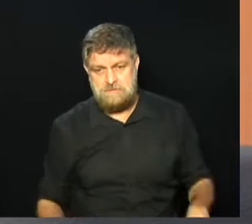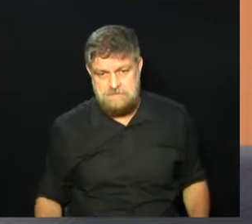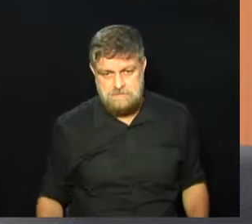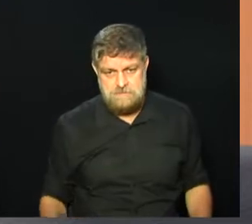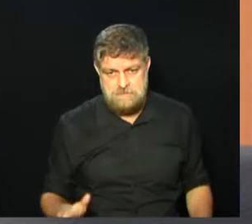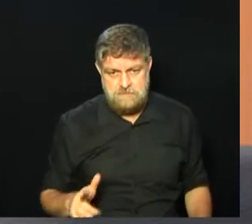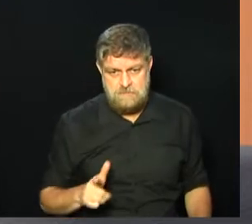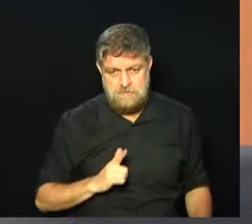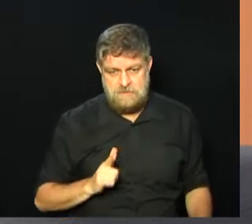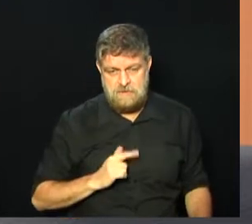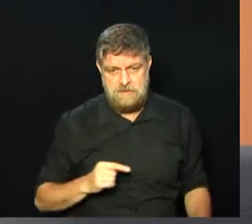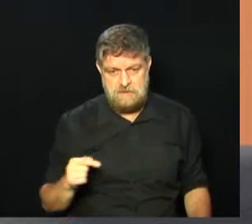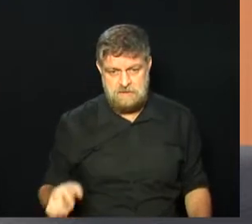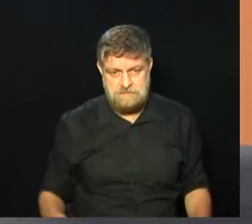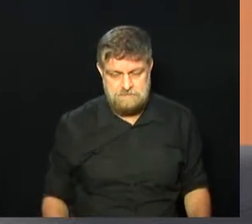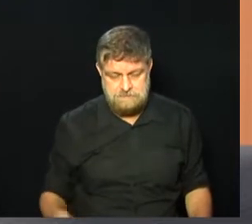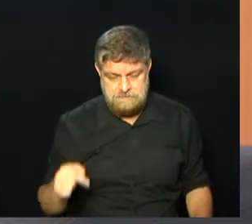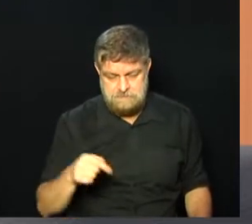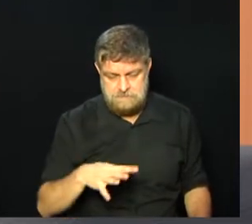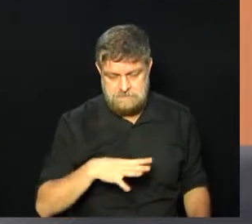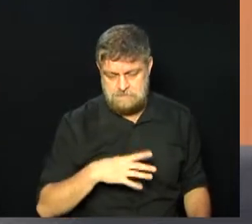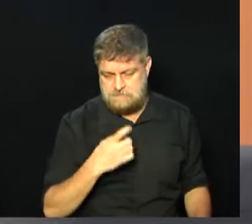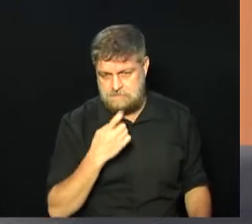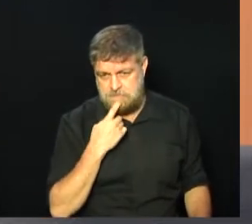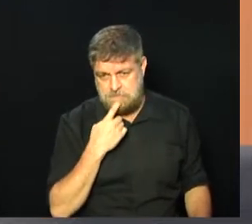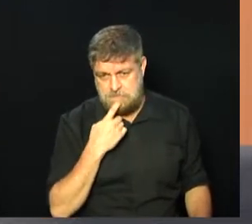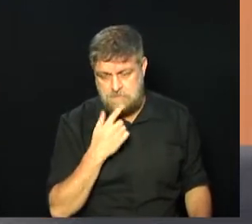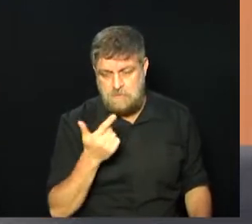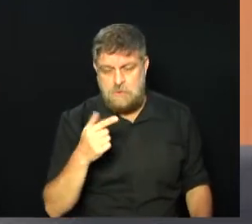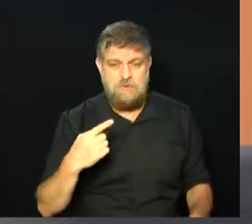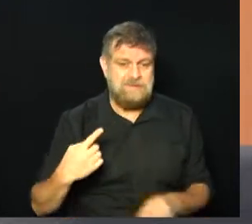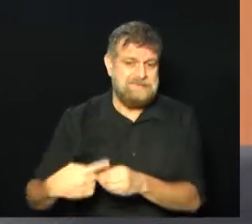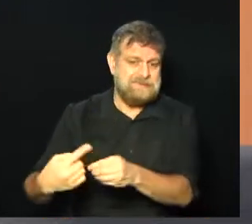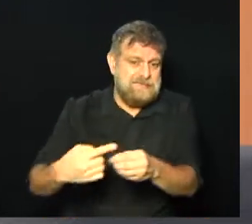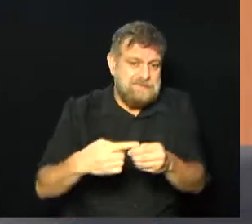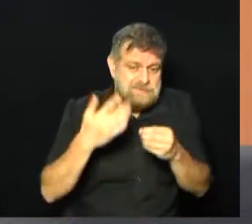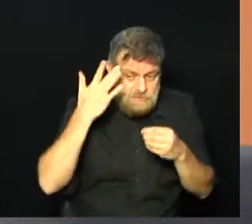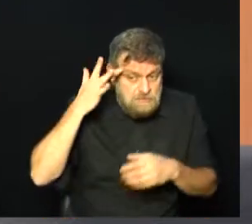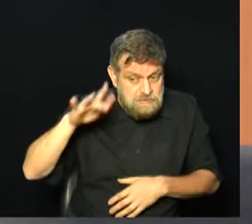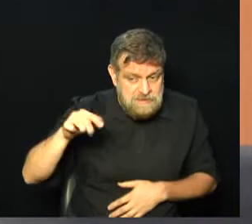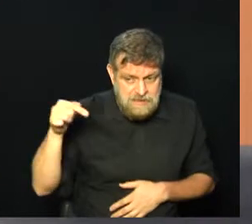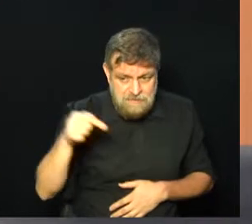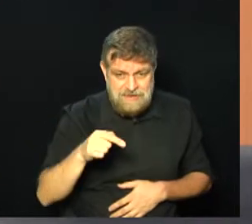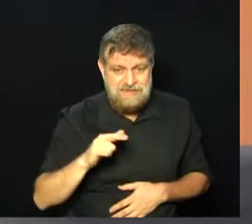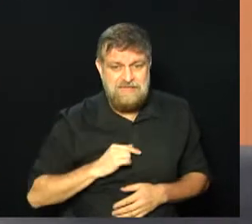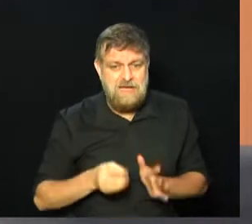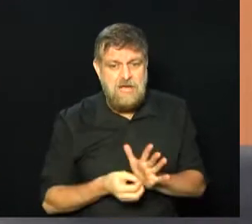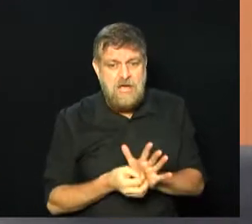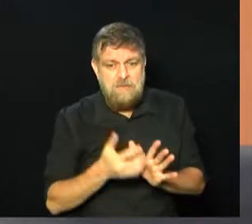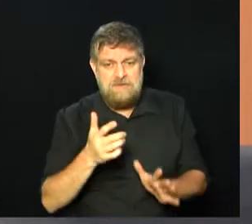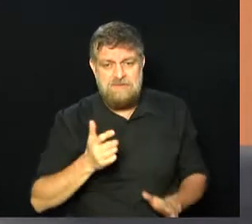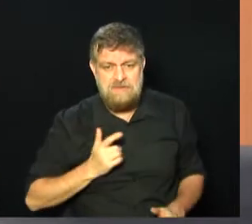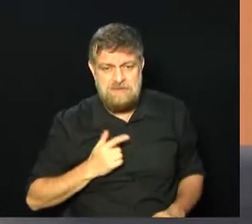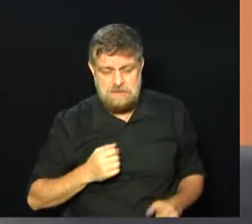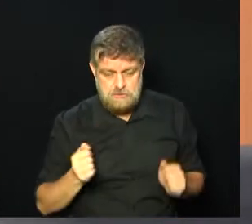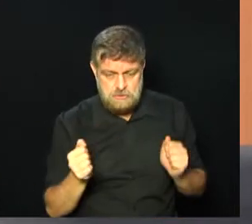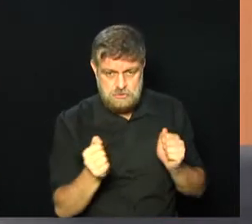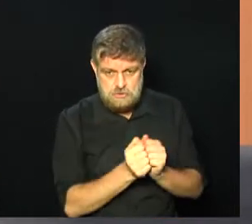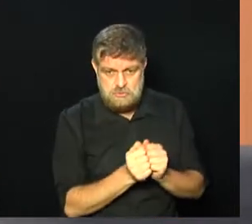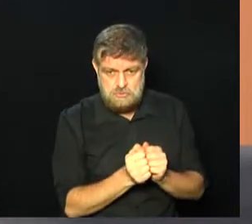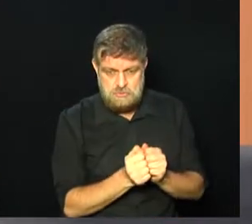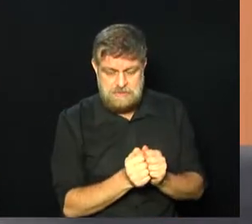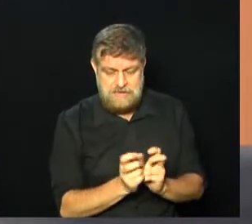de, pelo menos aqui na região de Campinas, em outros lugares com dificuldade pode ter maior. O que você tem muitas vezes é associado um pequeno